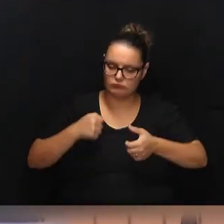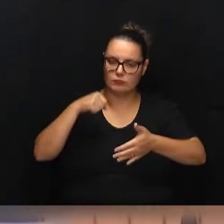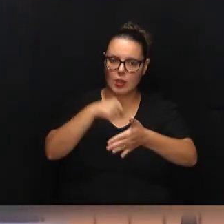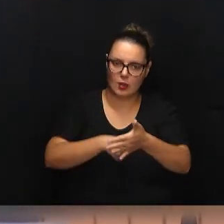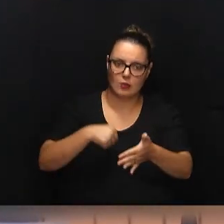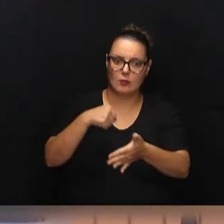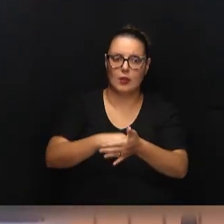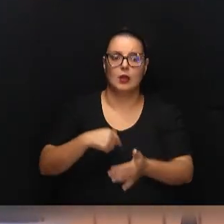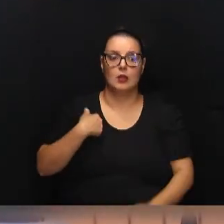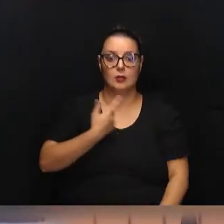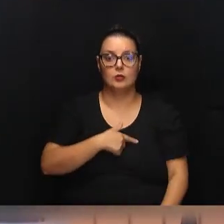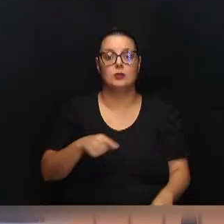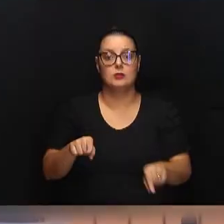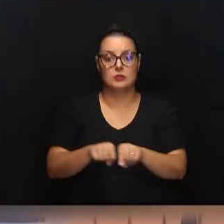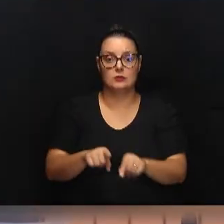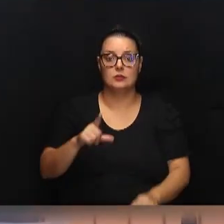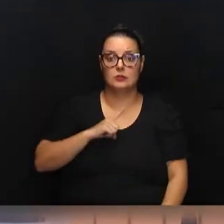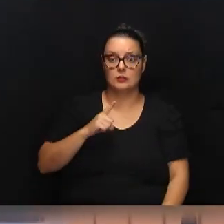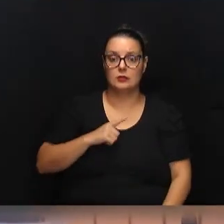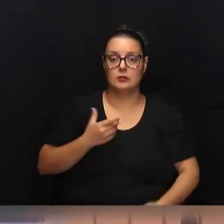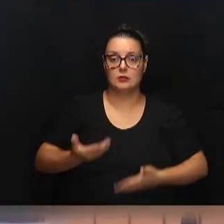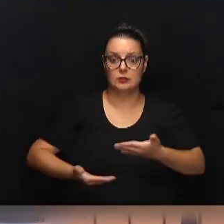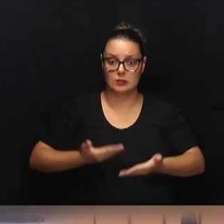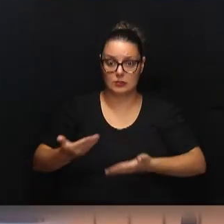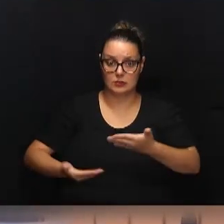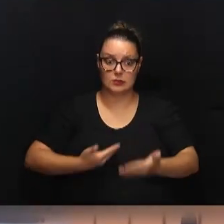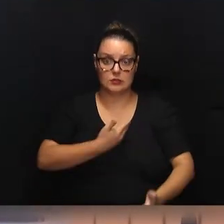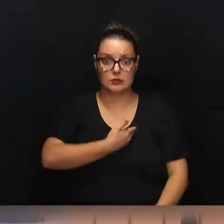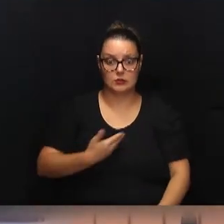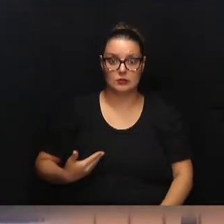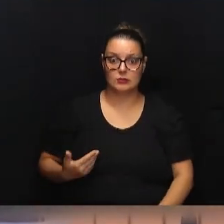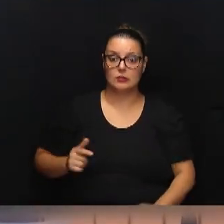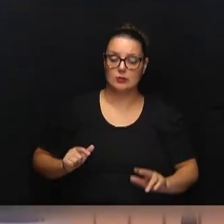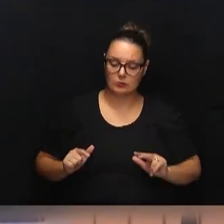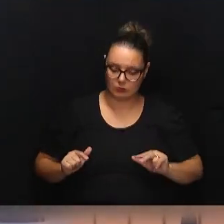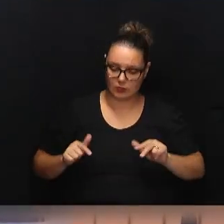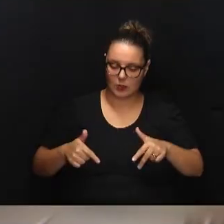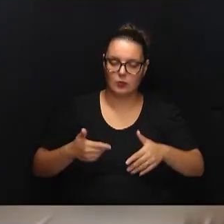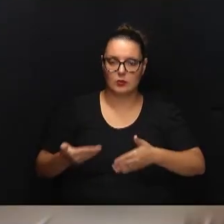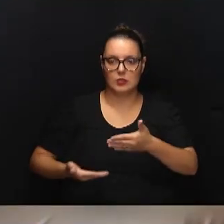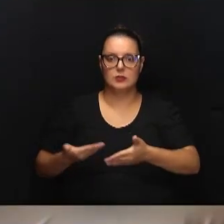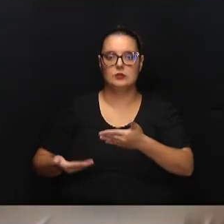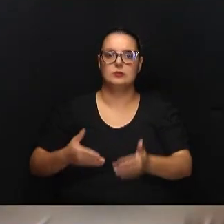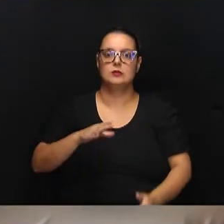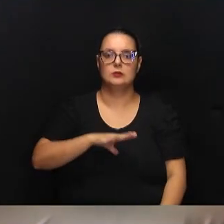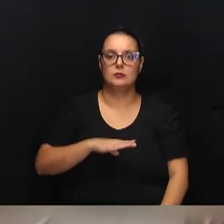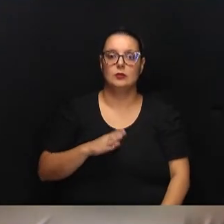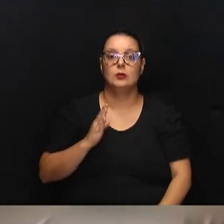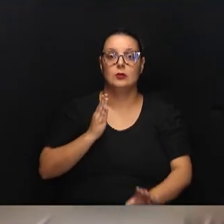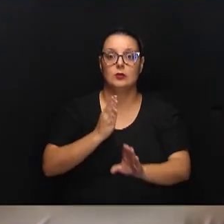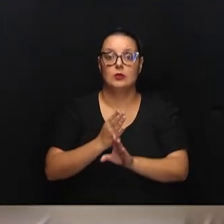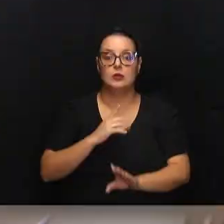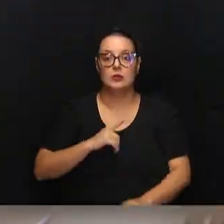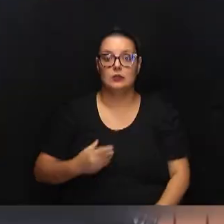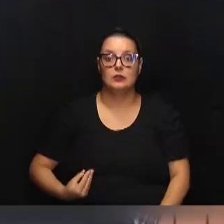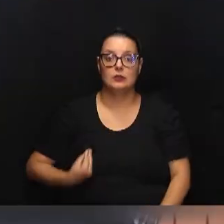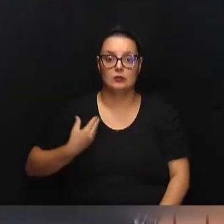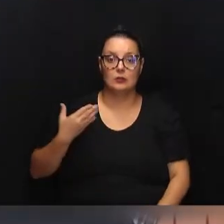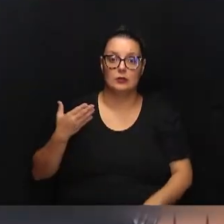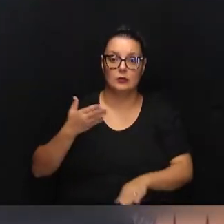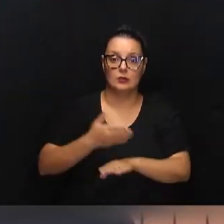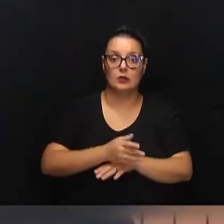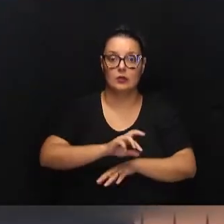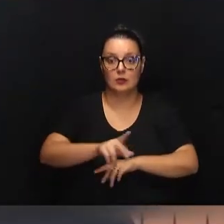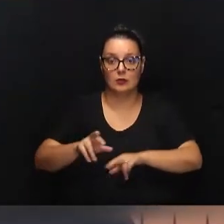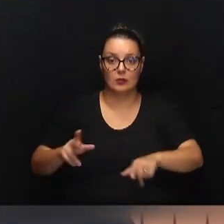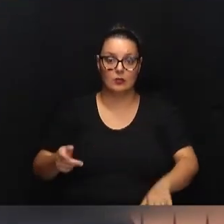gente possa também termos servidores públicos atuando e servindo a cidade. O encontro contou com a participação de